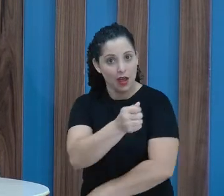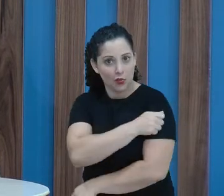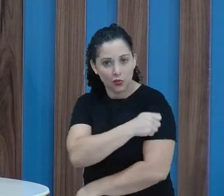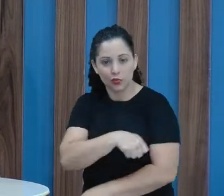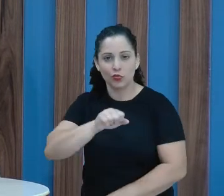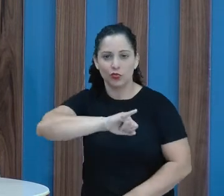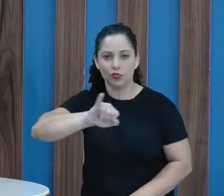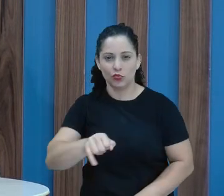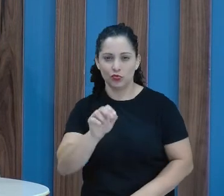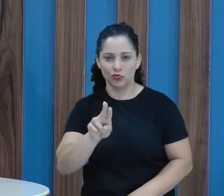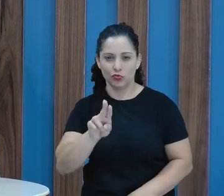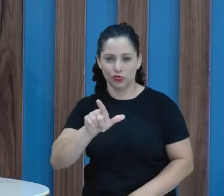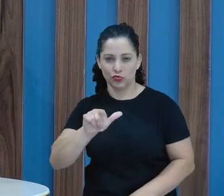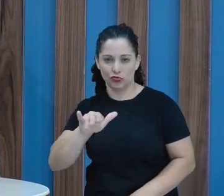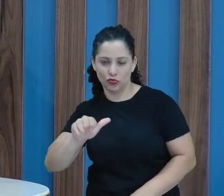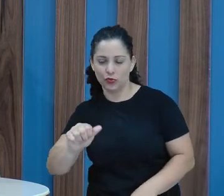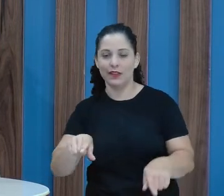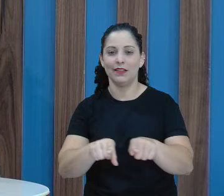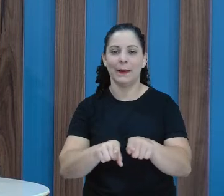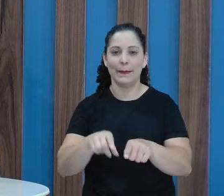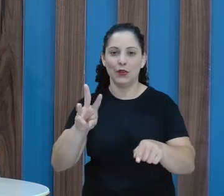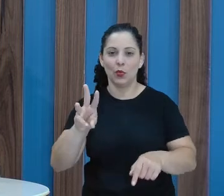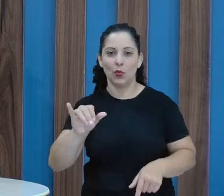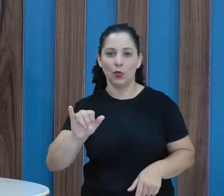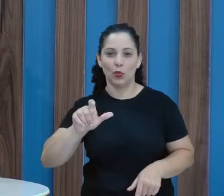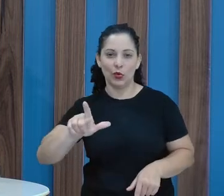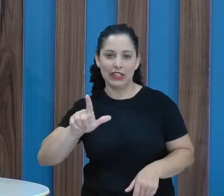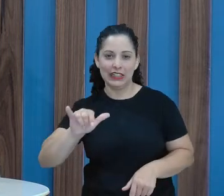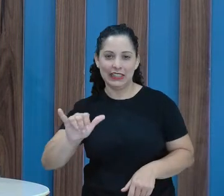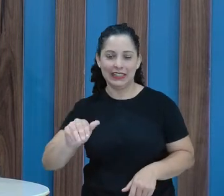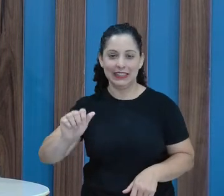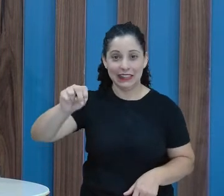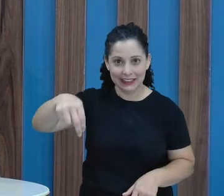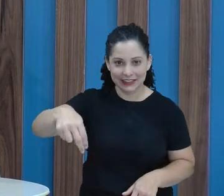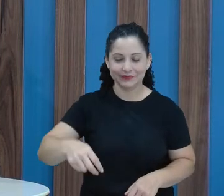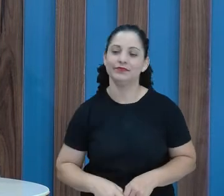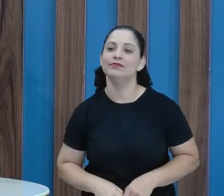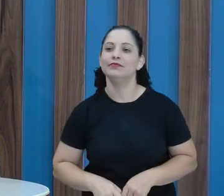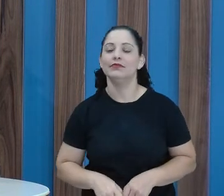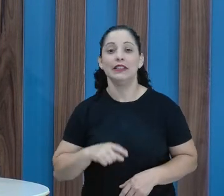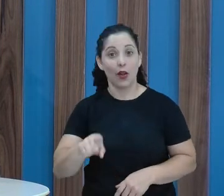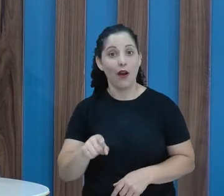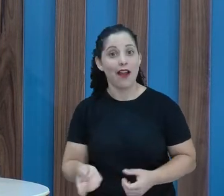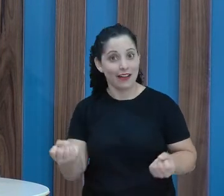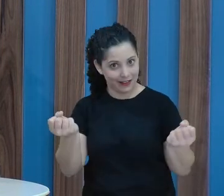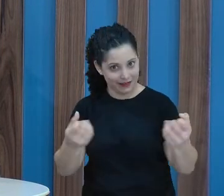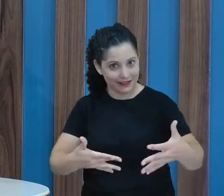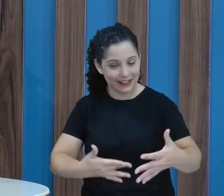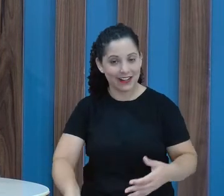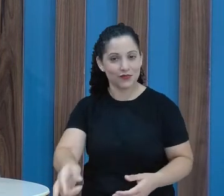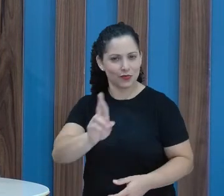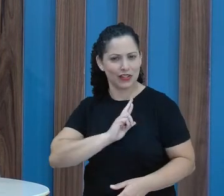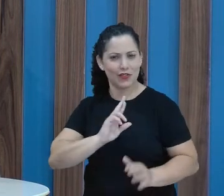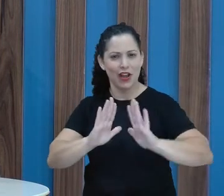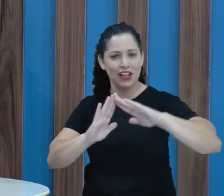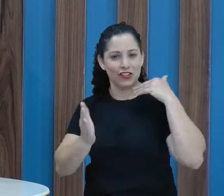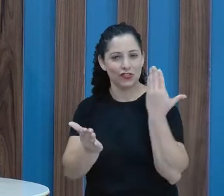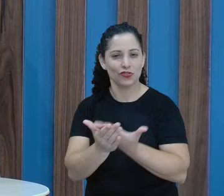Sejam muito bem-vindos. Júlia colocou aqui, ó. A minha escola é a Escola Municipal Boa Esperança.